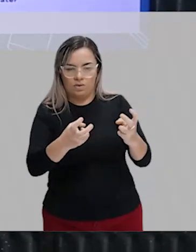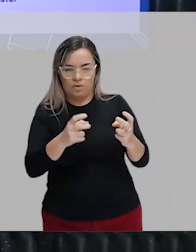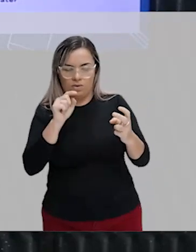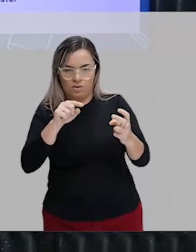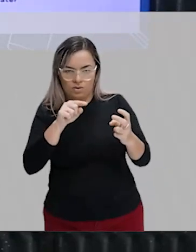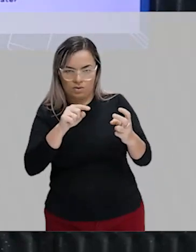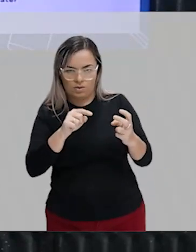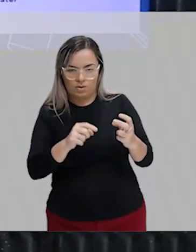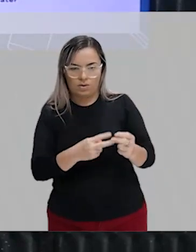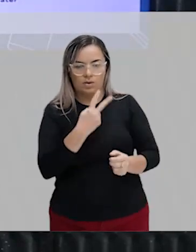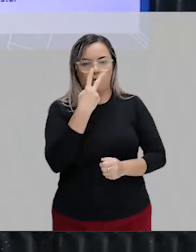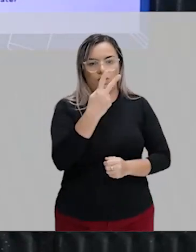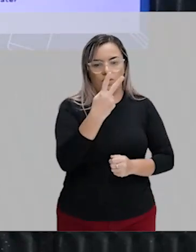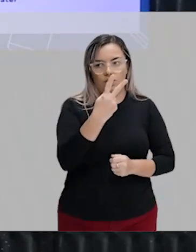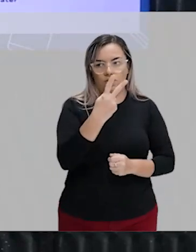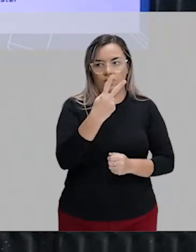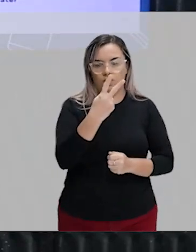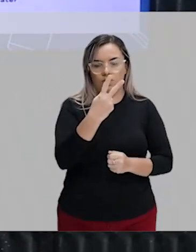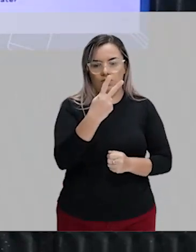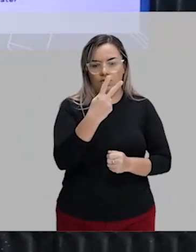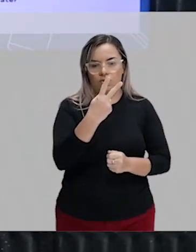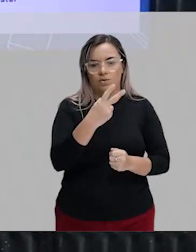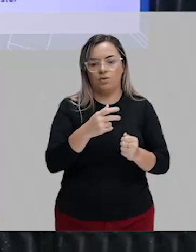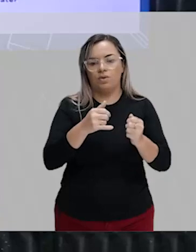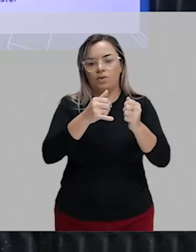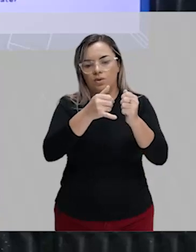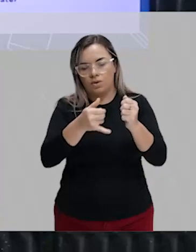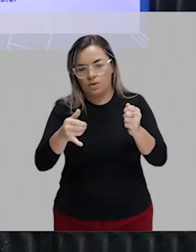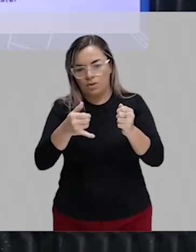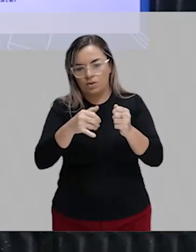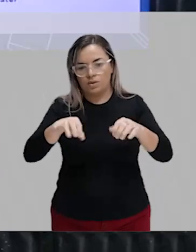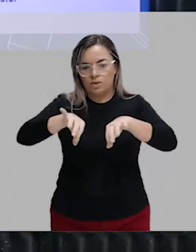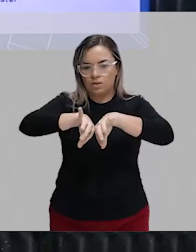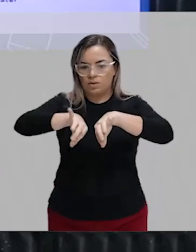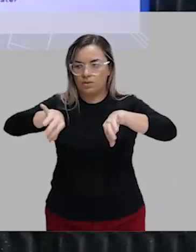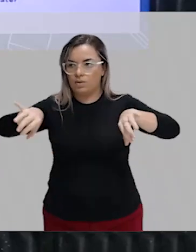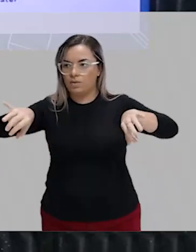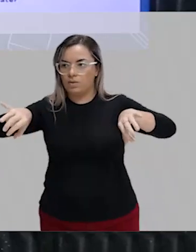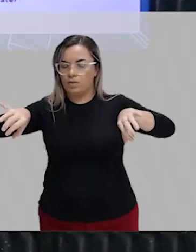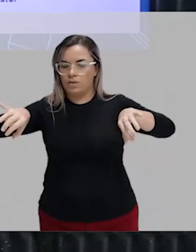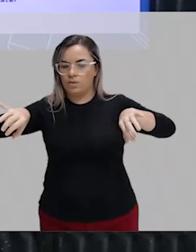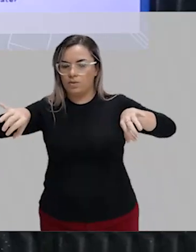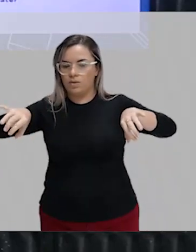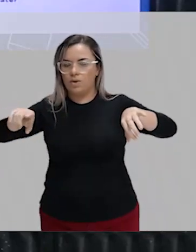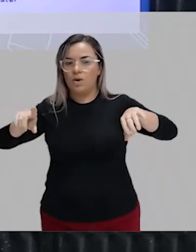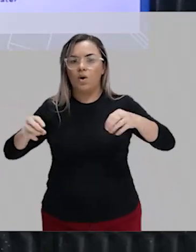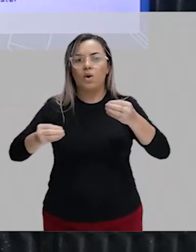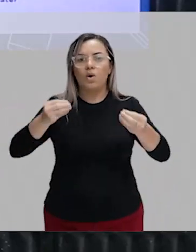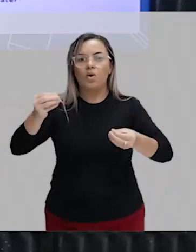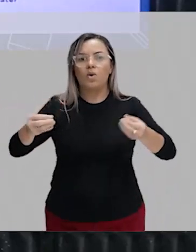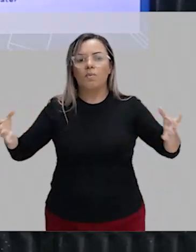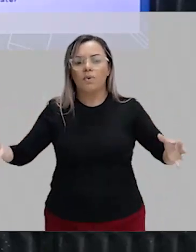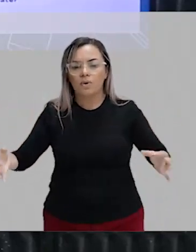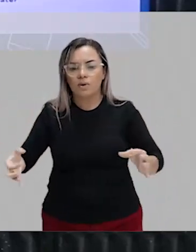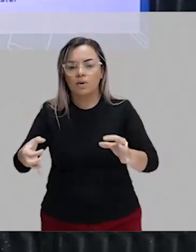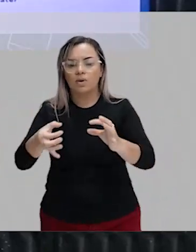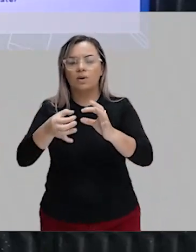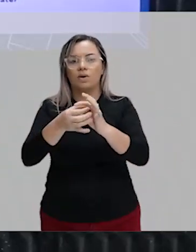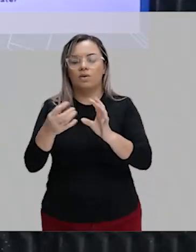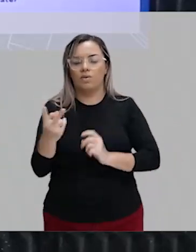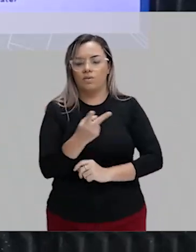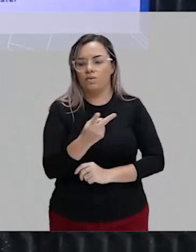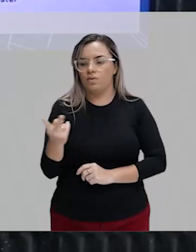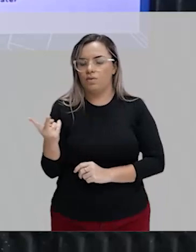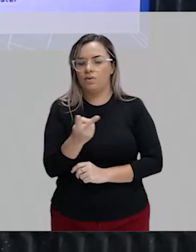2 aminoácidos separados. Para que esse aminoácido se ligue com esse outro aminoácido, eu preciso